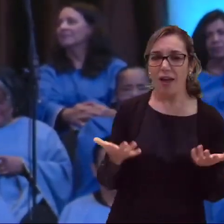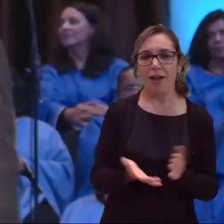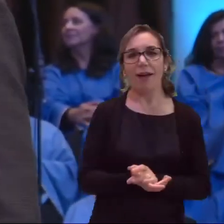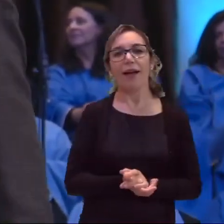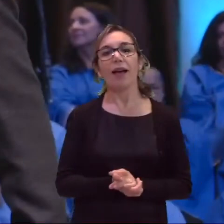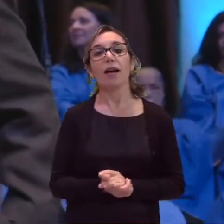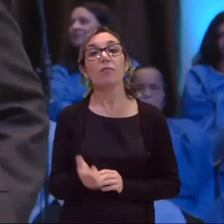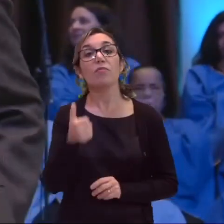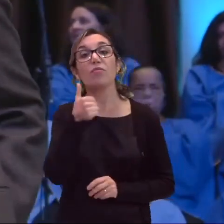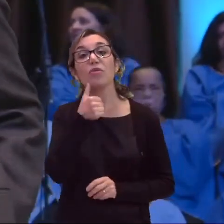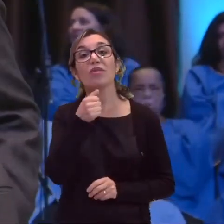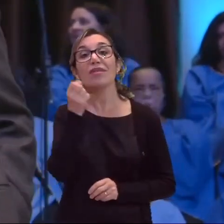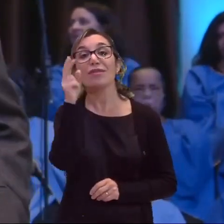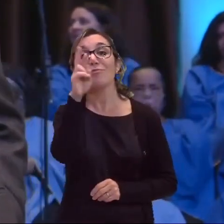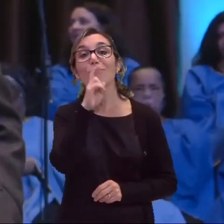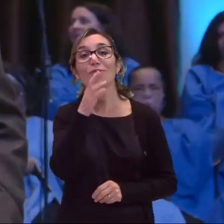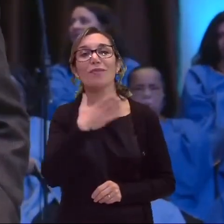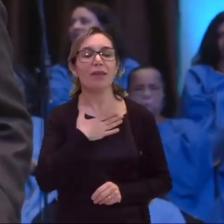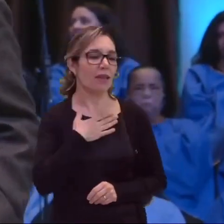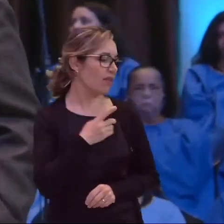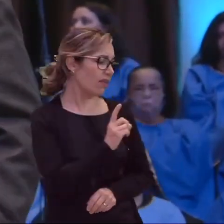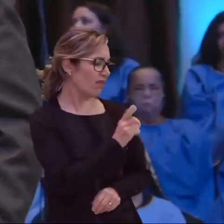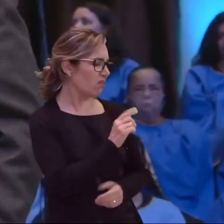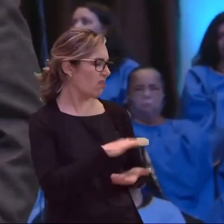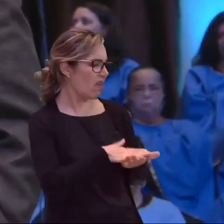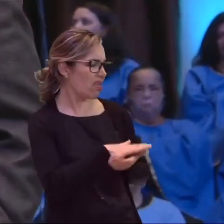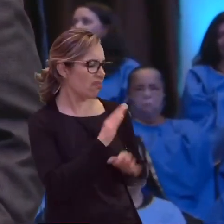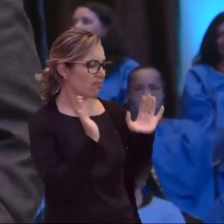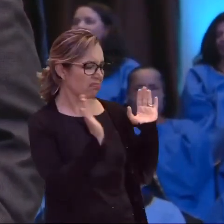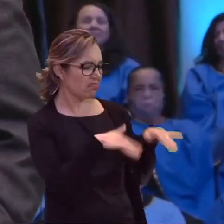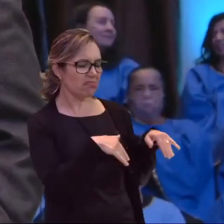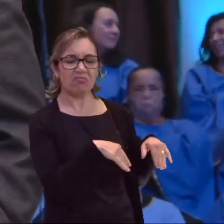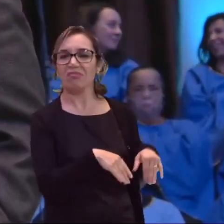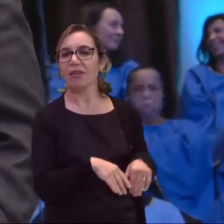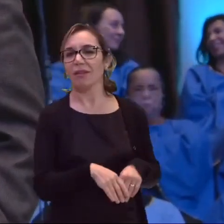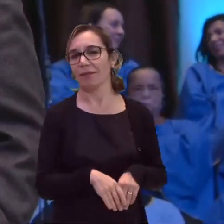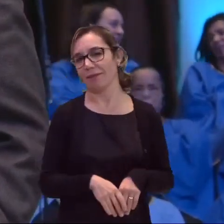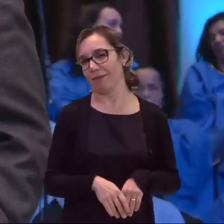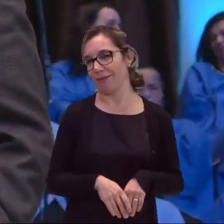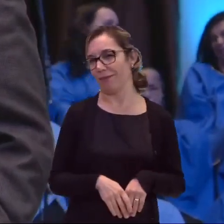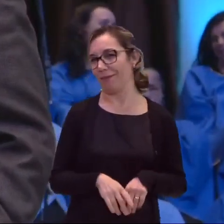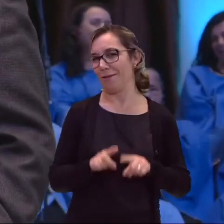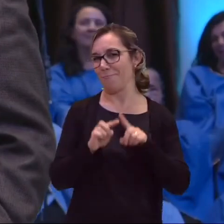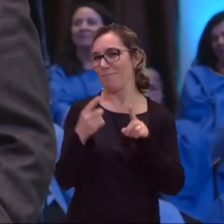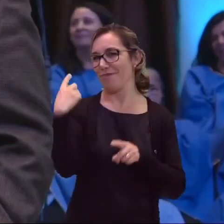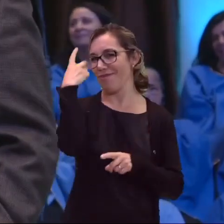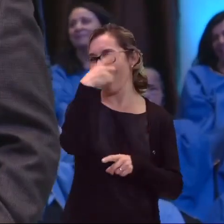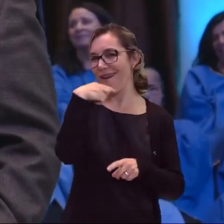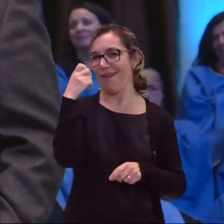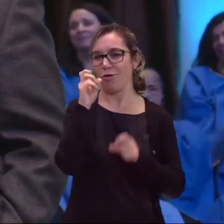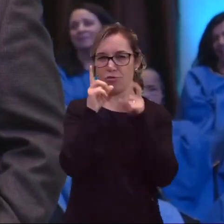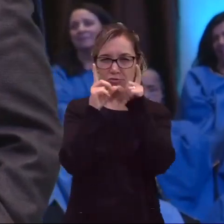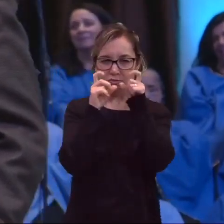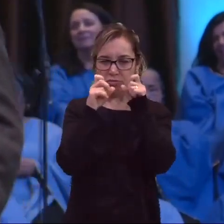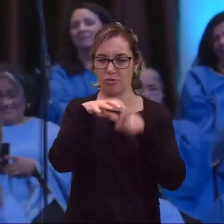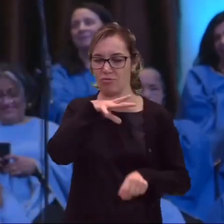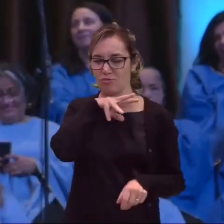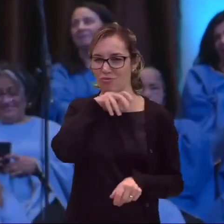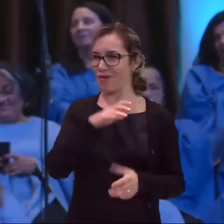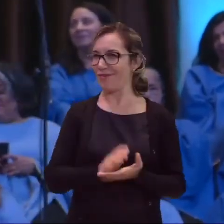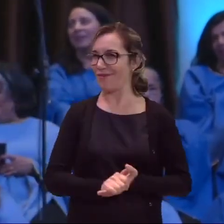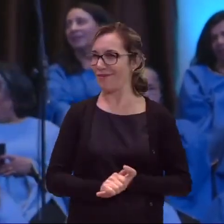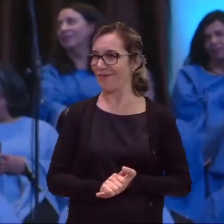pior que em burridades não aconteceu nada é só na minha casa que acontece na sua não né Tá